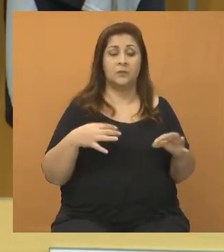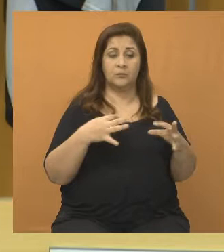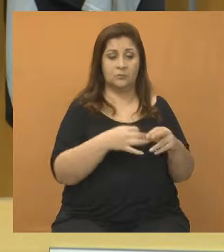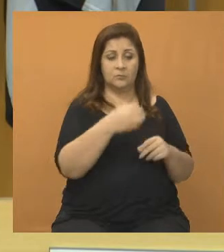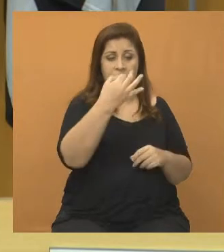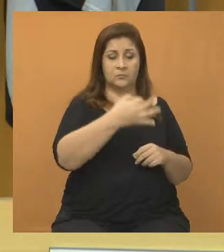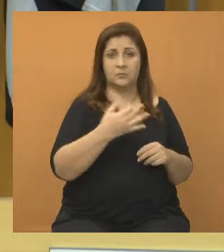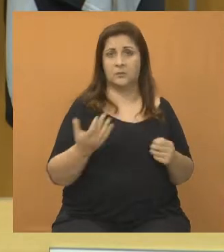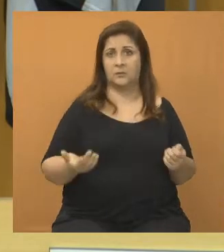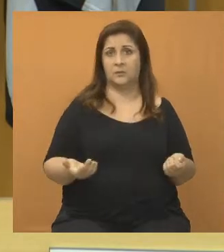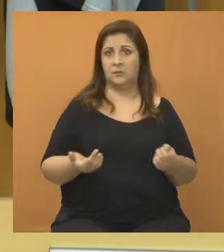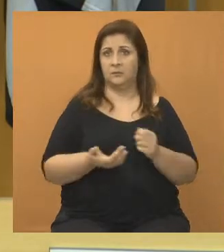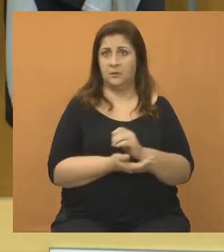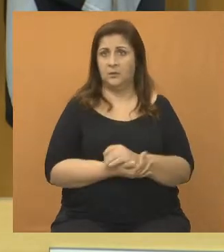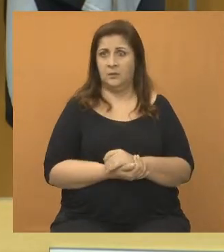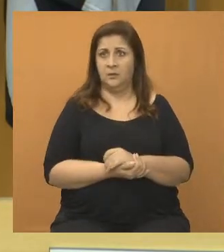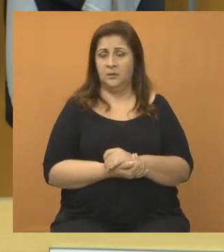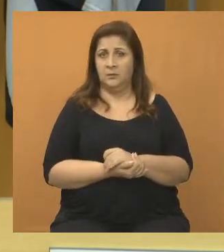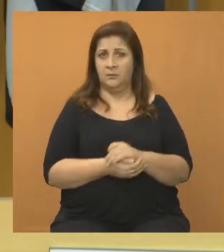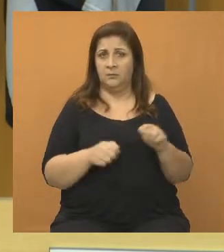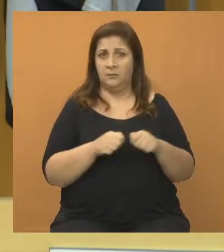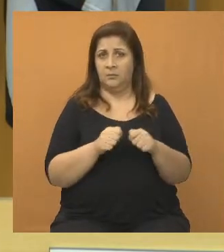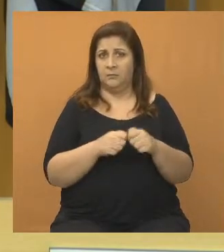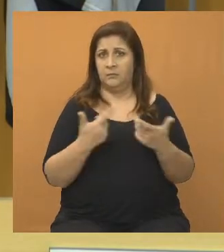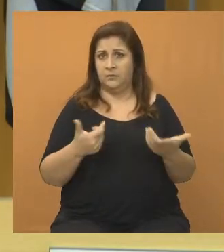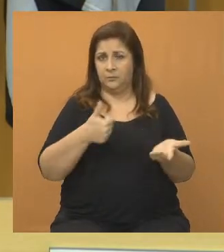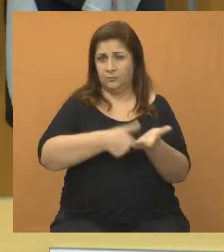saneamento necessária para que seja